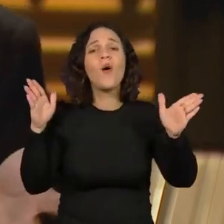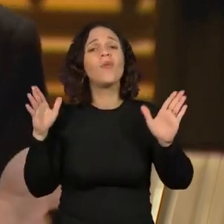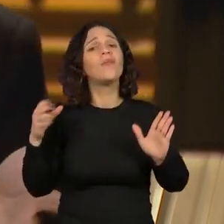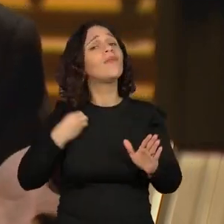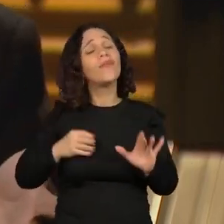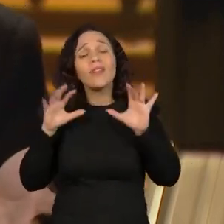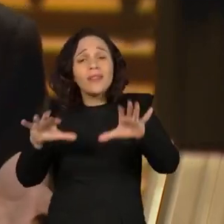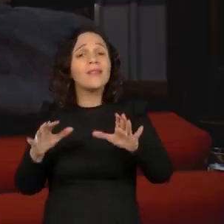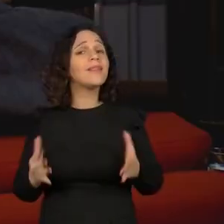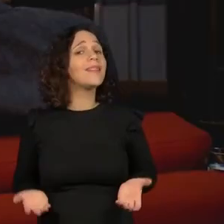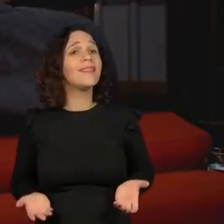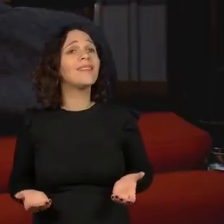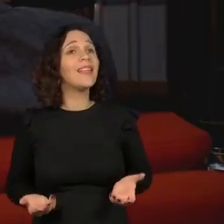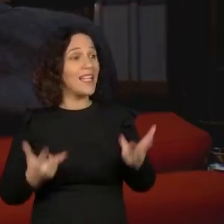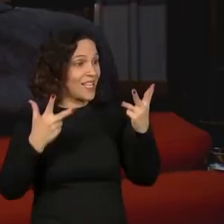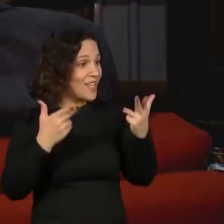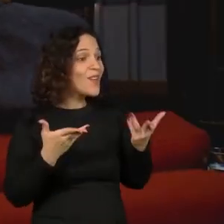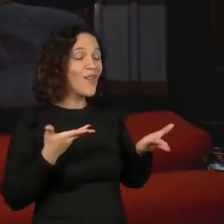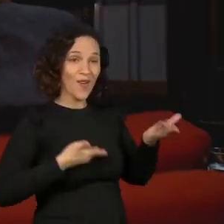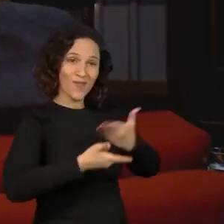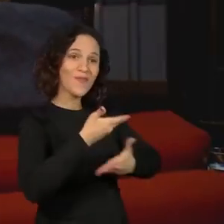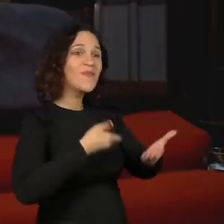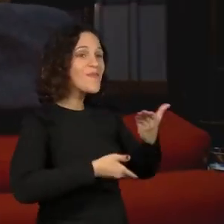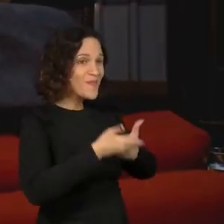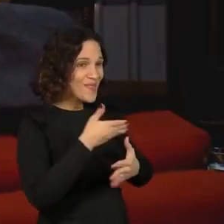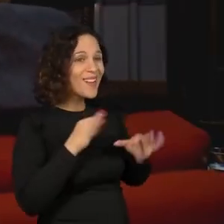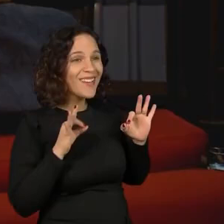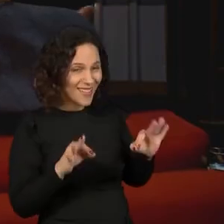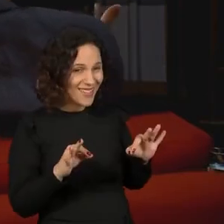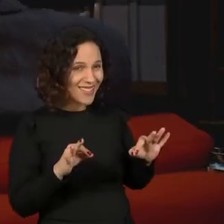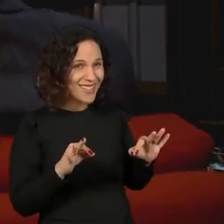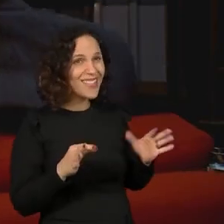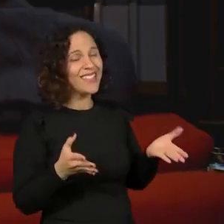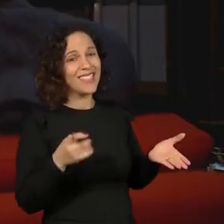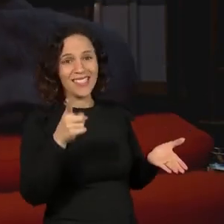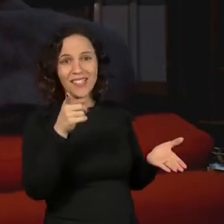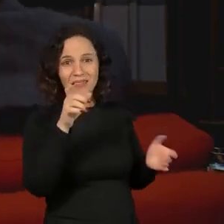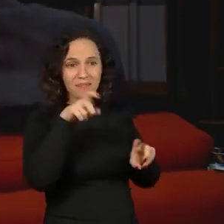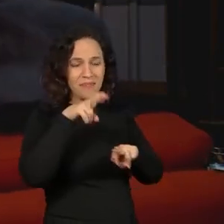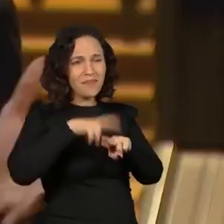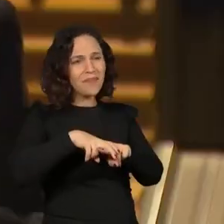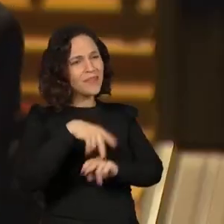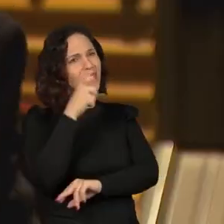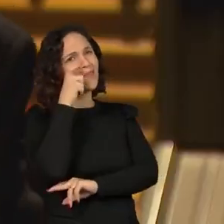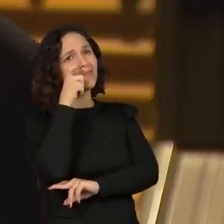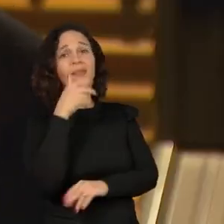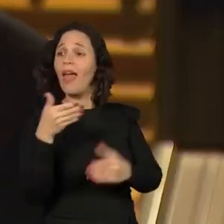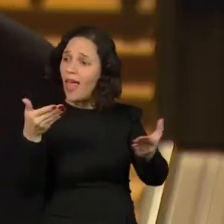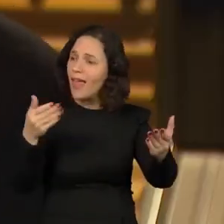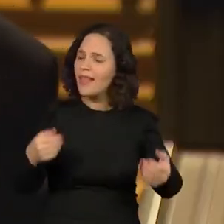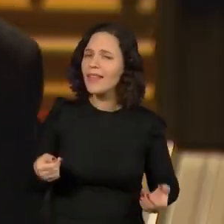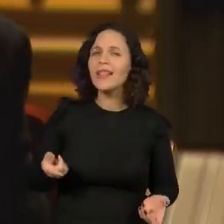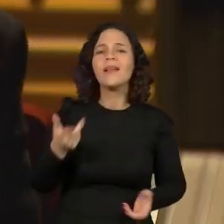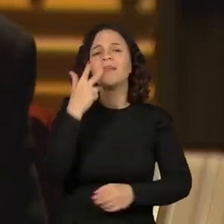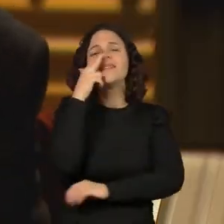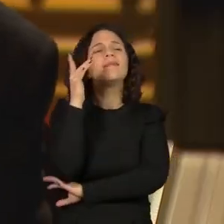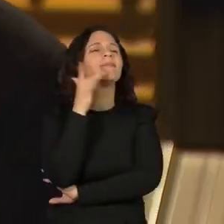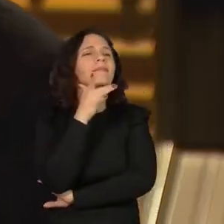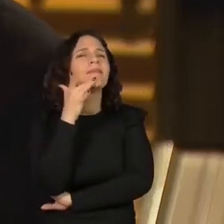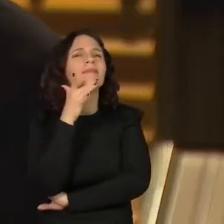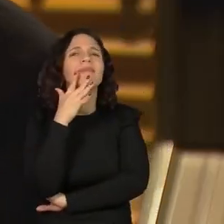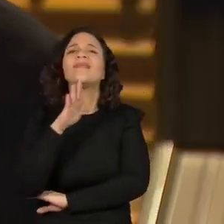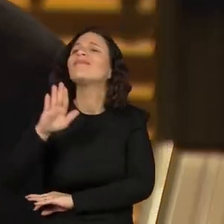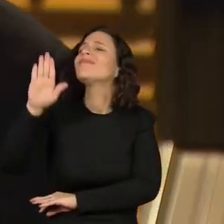é como está sendo aqui eu tenho certeza que quem tá vendo esse PR pois está se deleitando